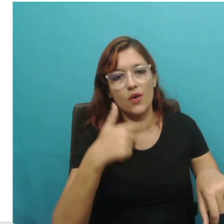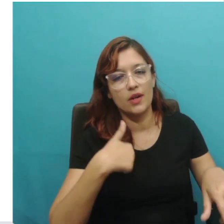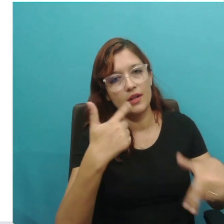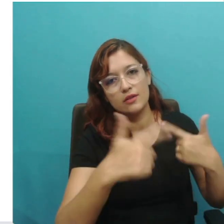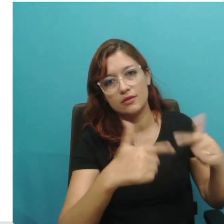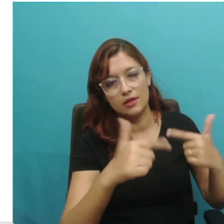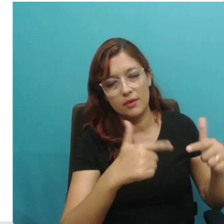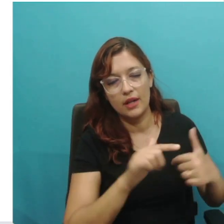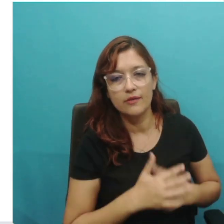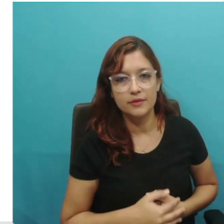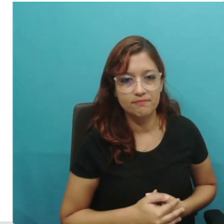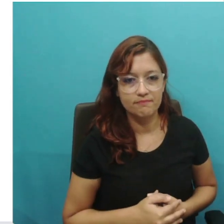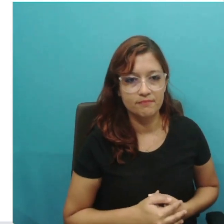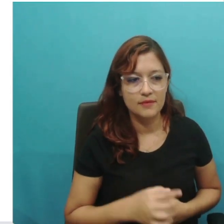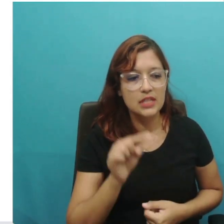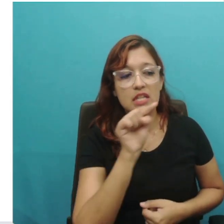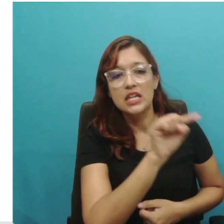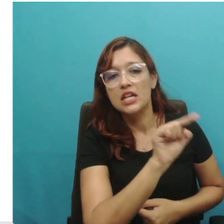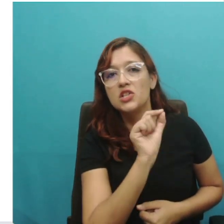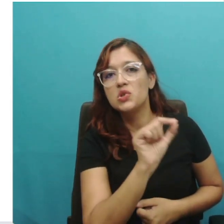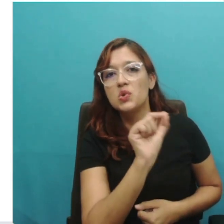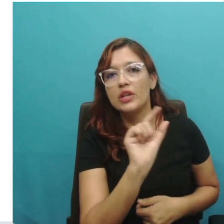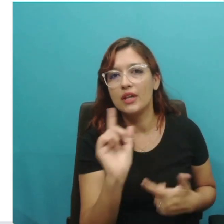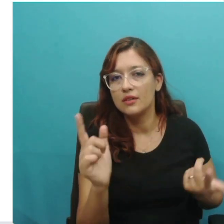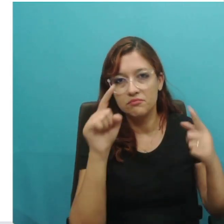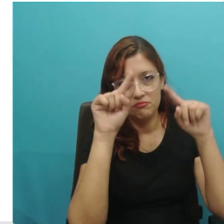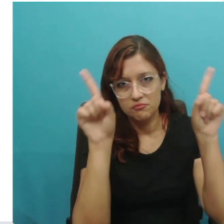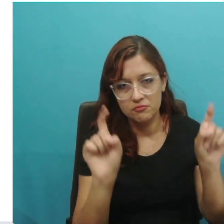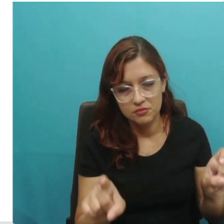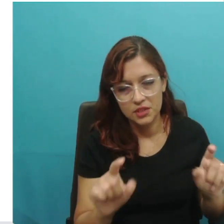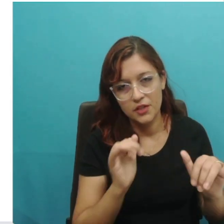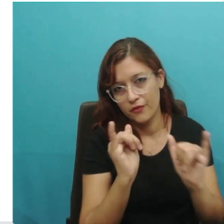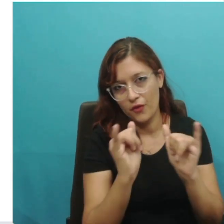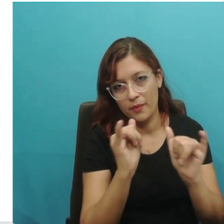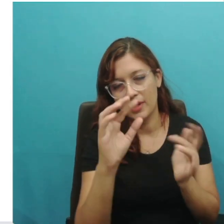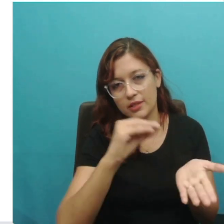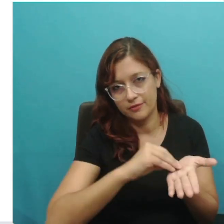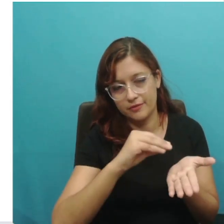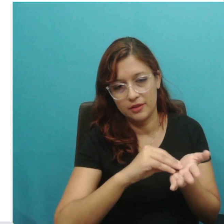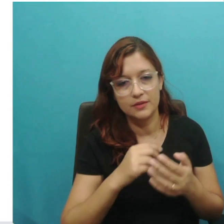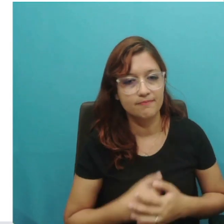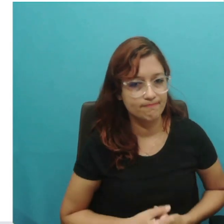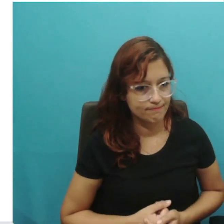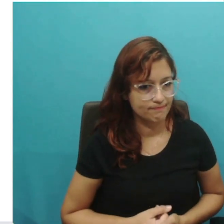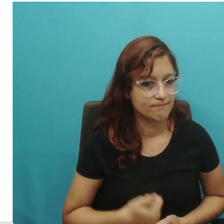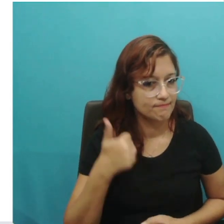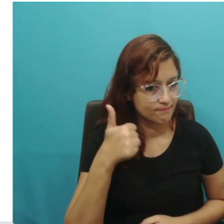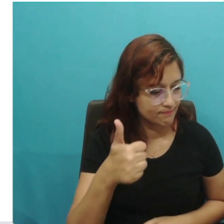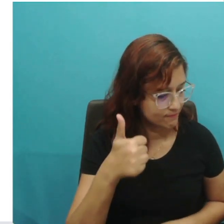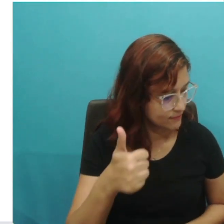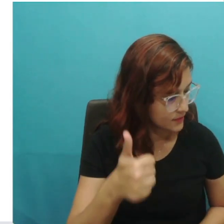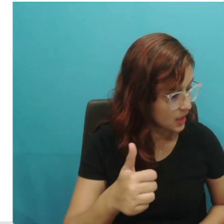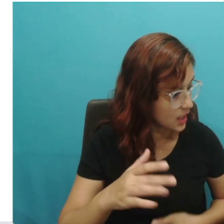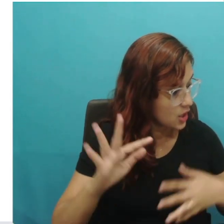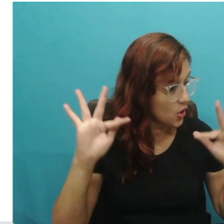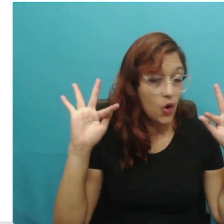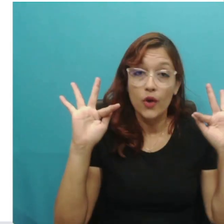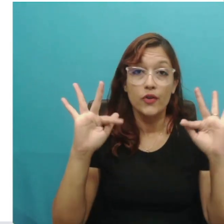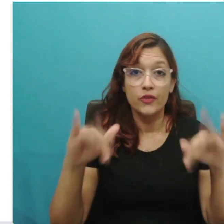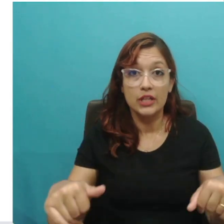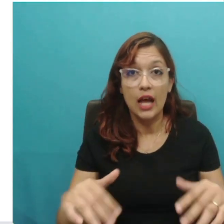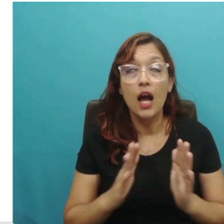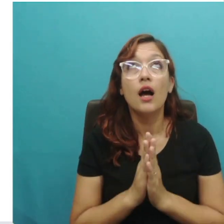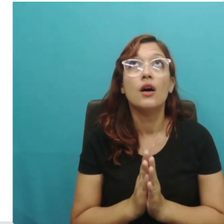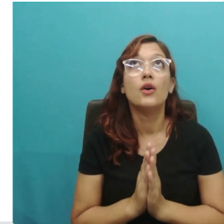Então, alguma coisa aconteceu quando eu trabalhava. O que aconteceu eu não sei porque está faltando essa informação, tá